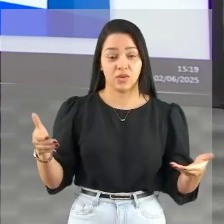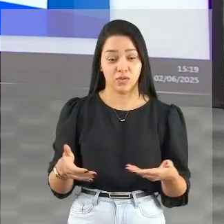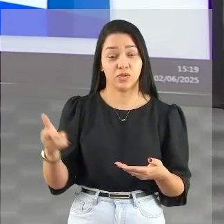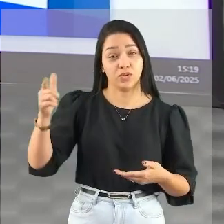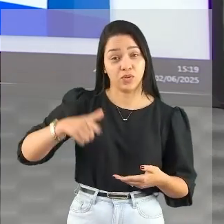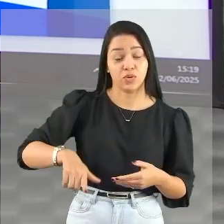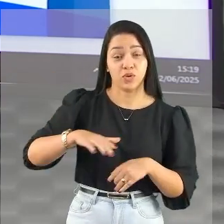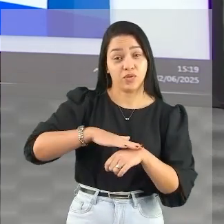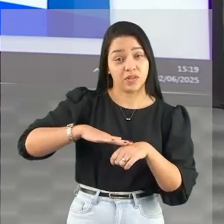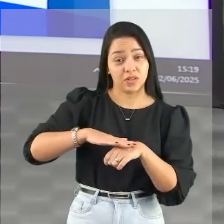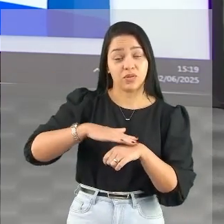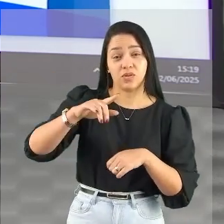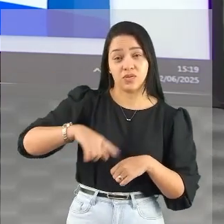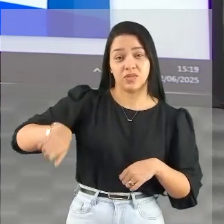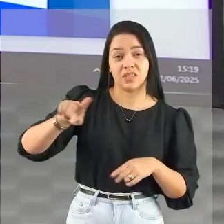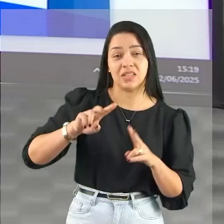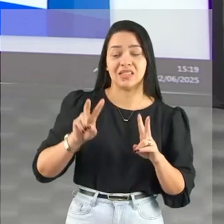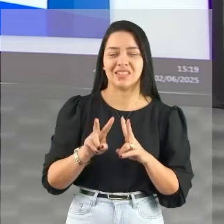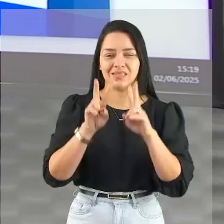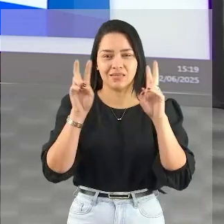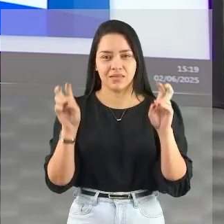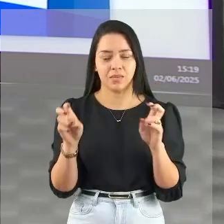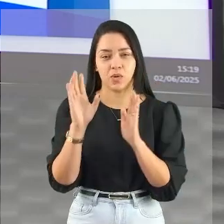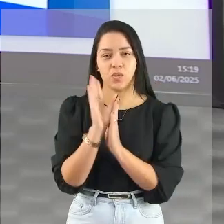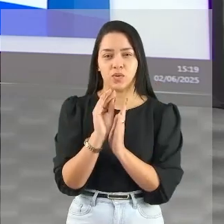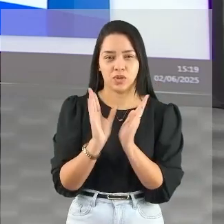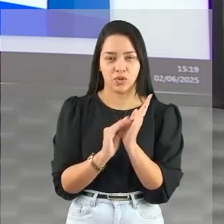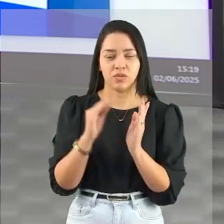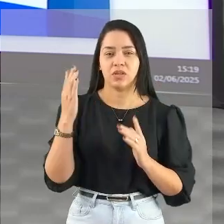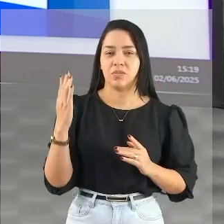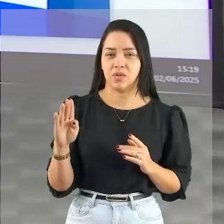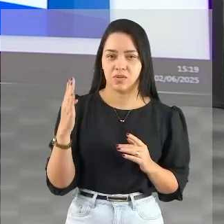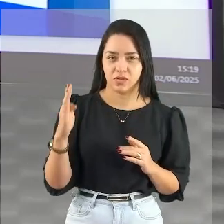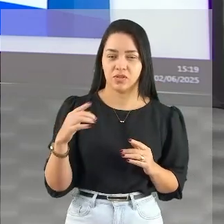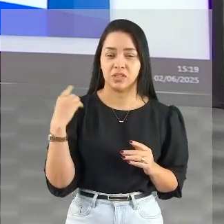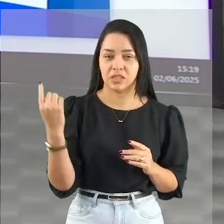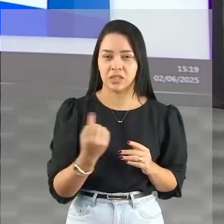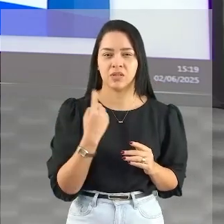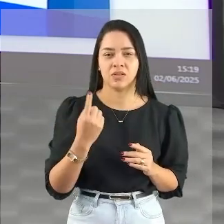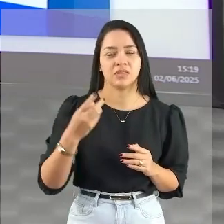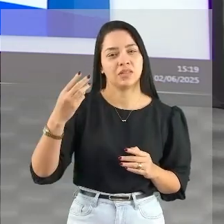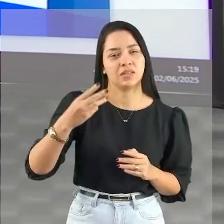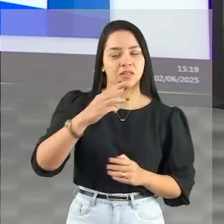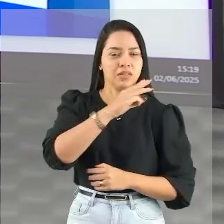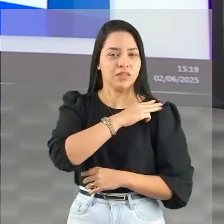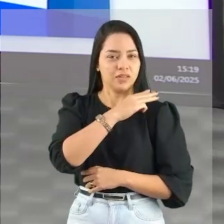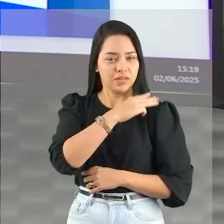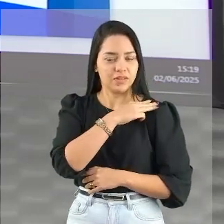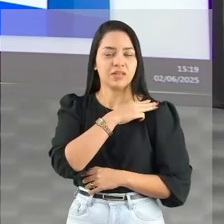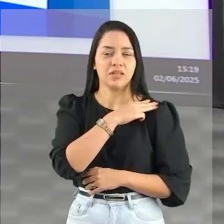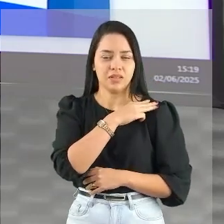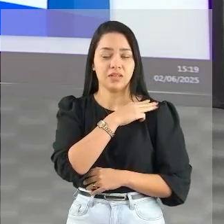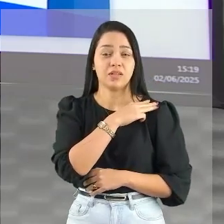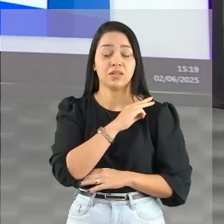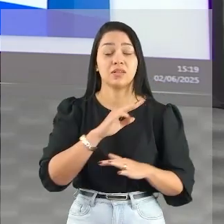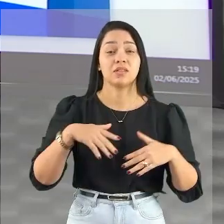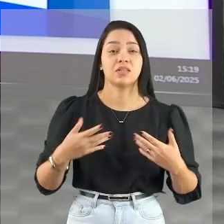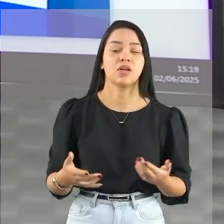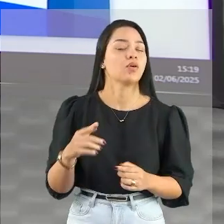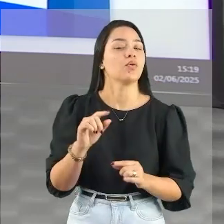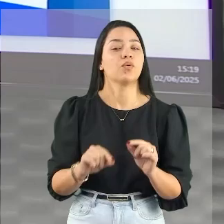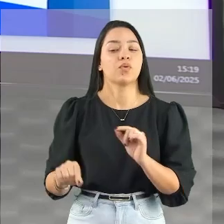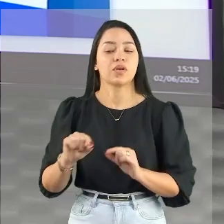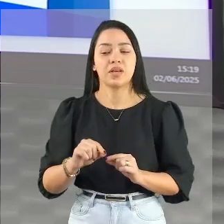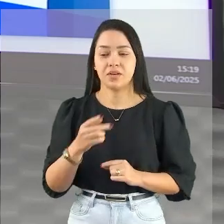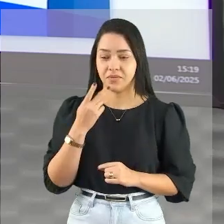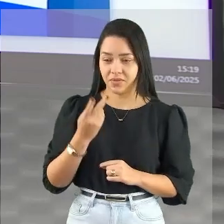novamente conversando com vocês um pouquinho sobre conteúdos da biologia da nossa terceira série do ensino médio, tá? Até então a gente tem